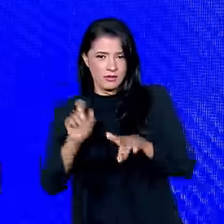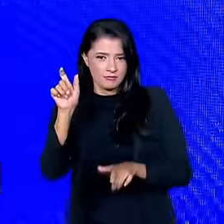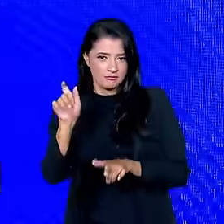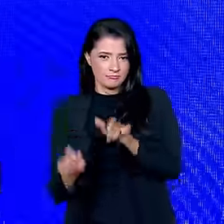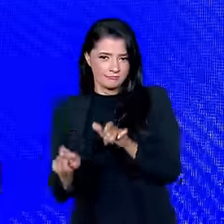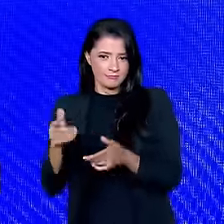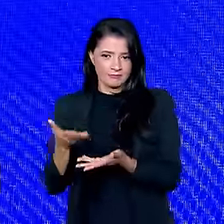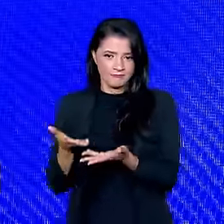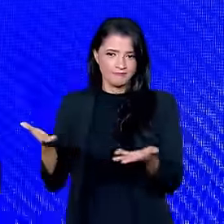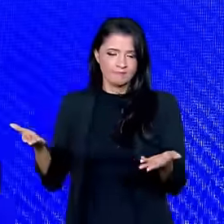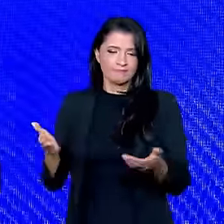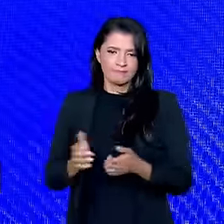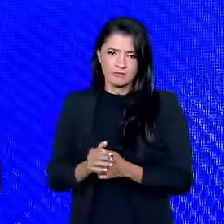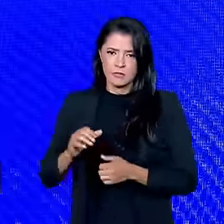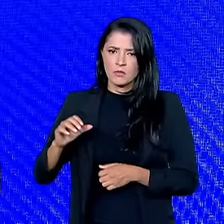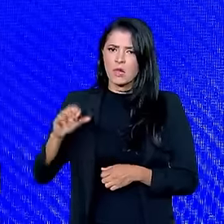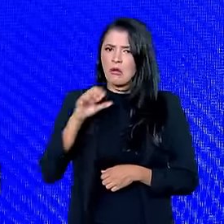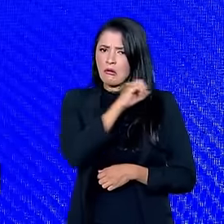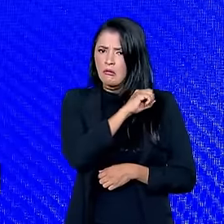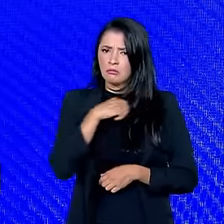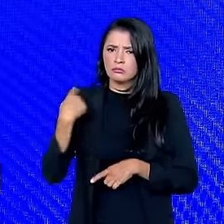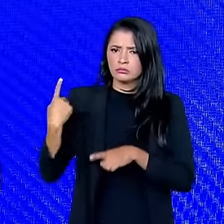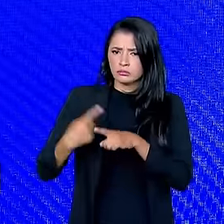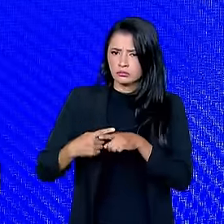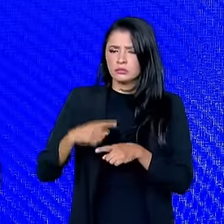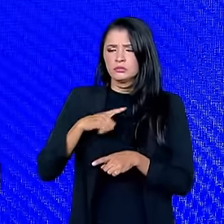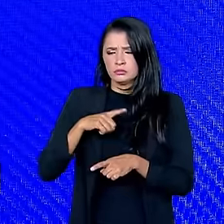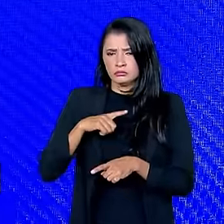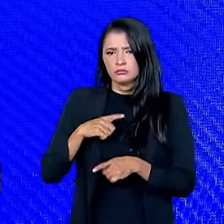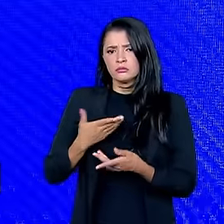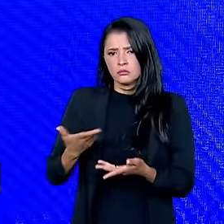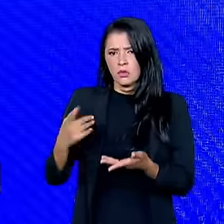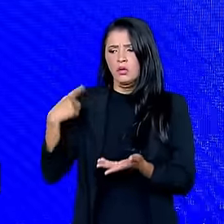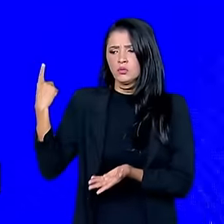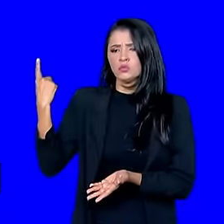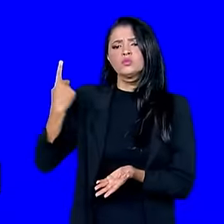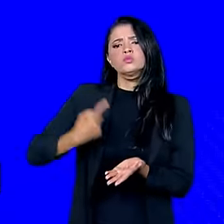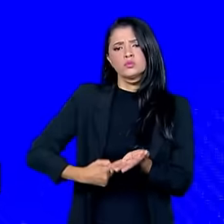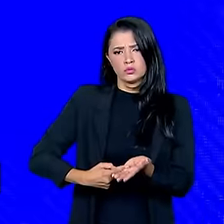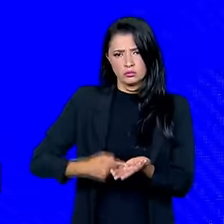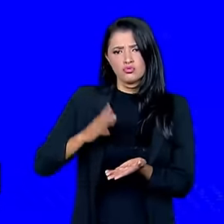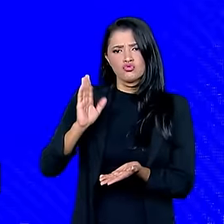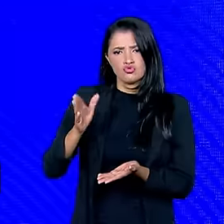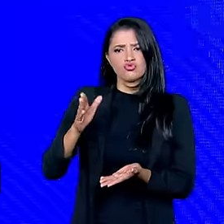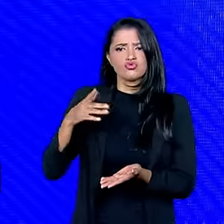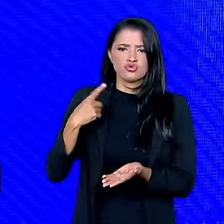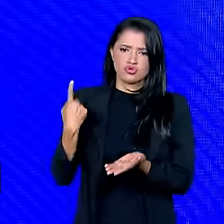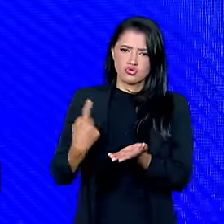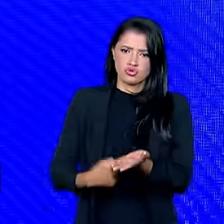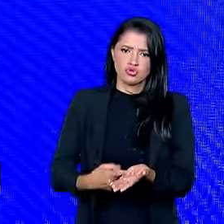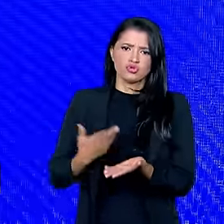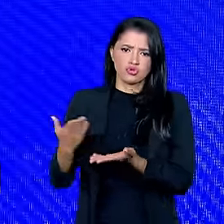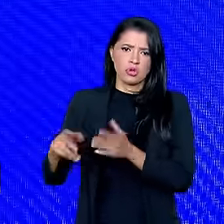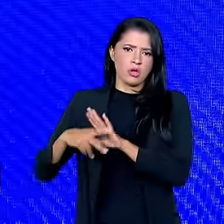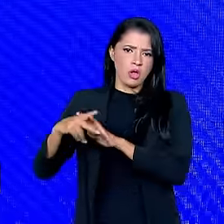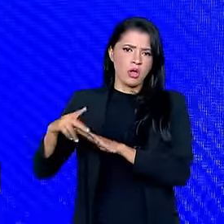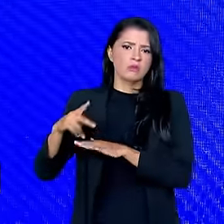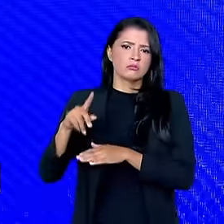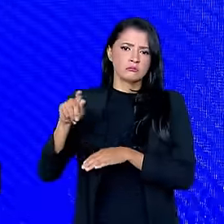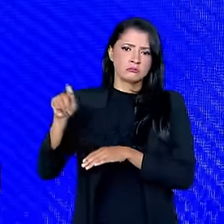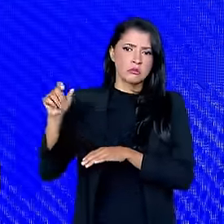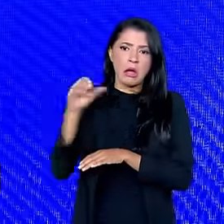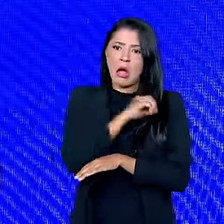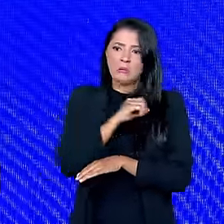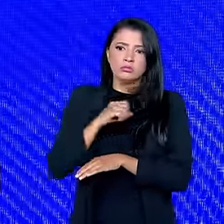Eu vou ser muito breve, porque nós temos um compromisso com o Emir daqui a alguns